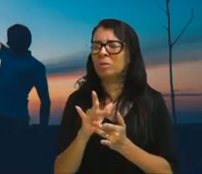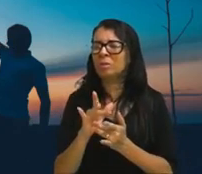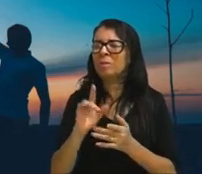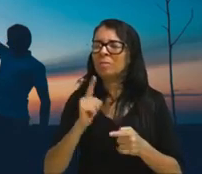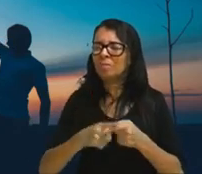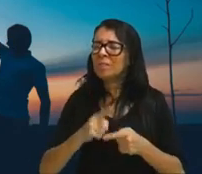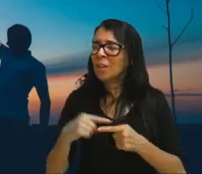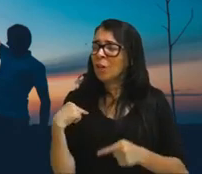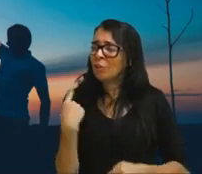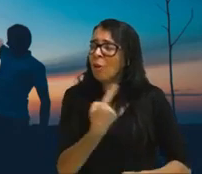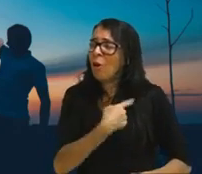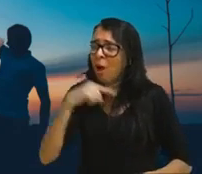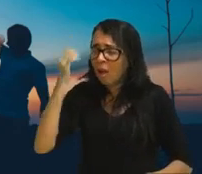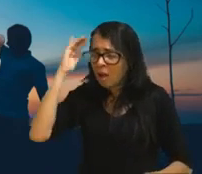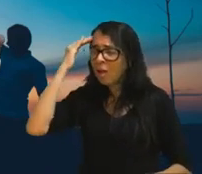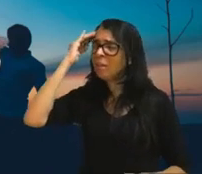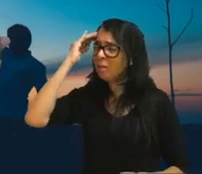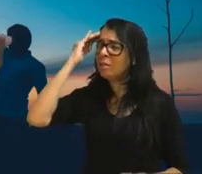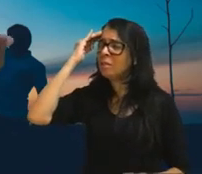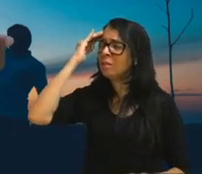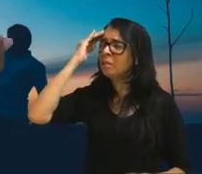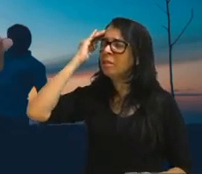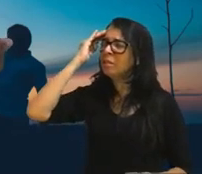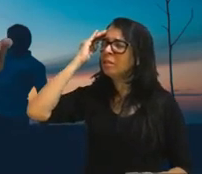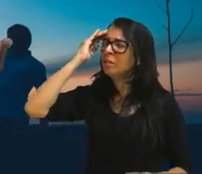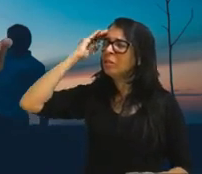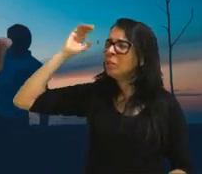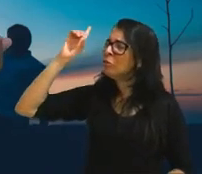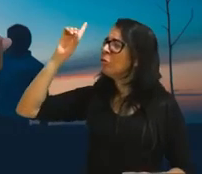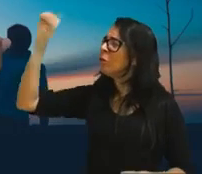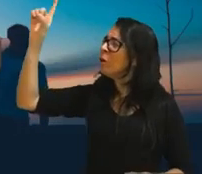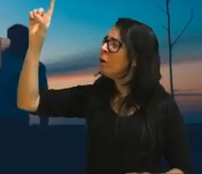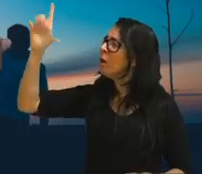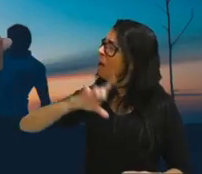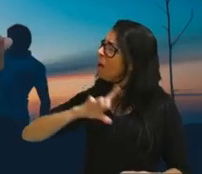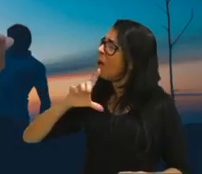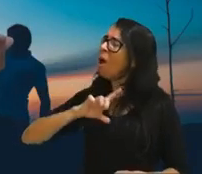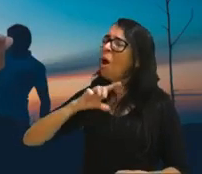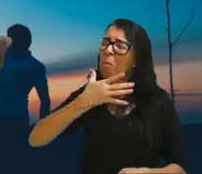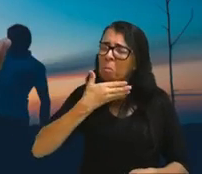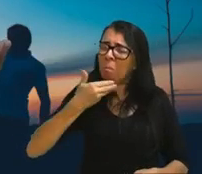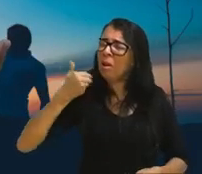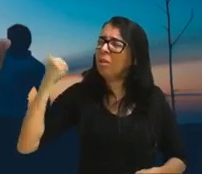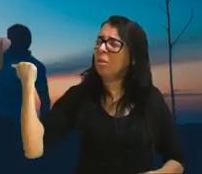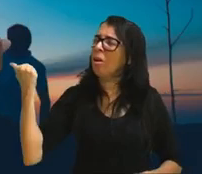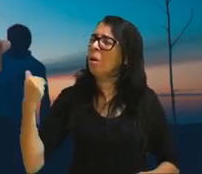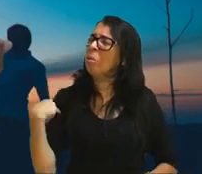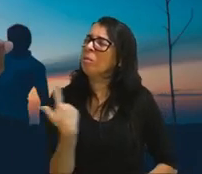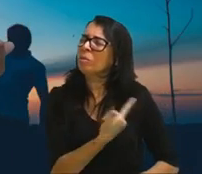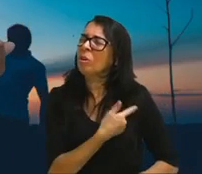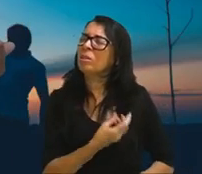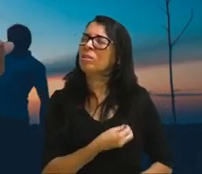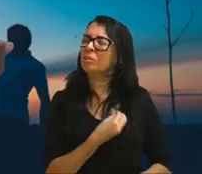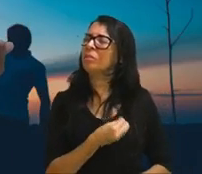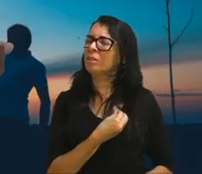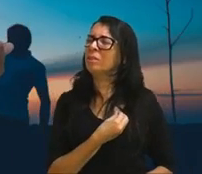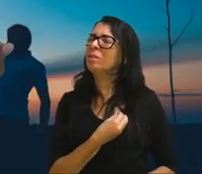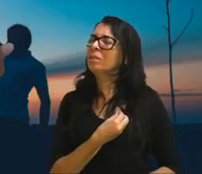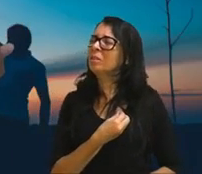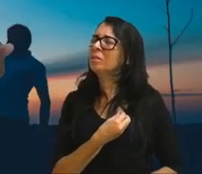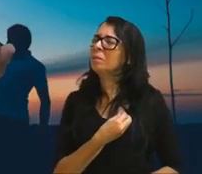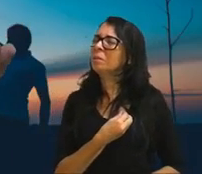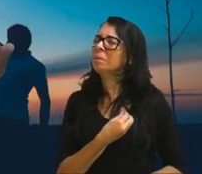Senhor continua sendo Deus, ó Pai. Independentemente, Senhor, de qualquer circunstância, Senhor. O Senhor é um Deus todo-poderoso, um Deus que tem nos